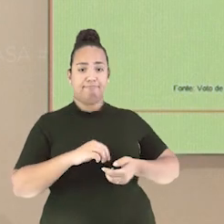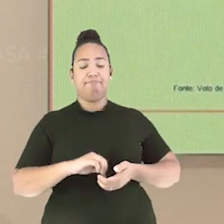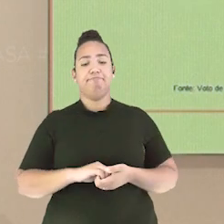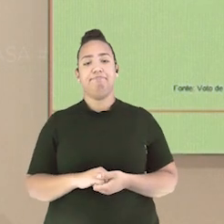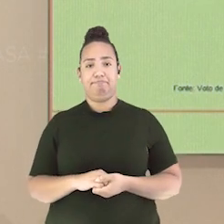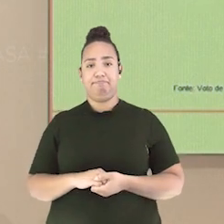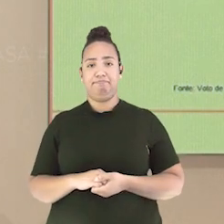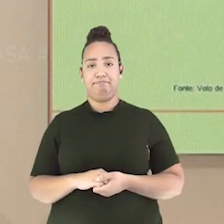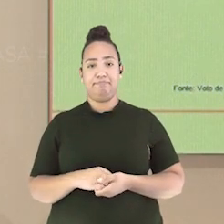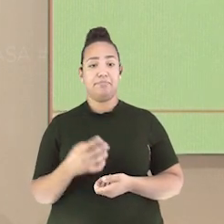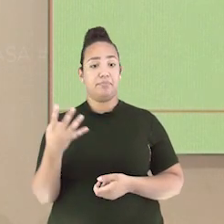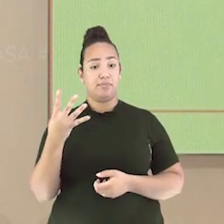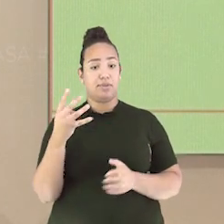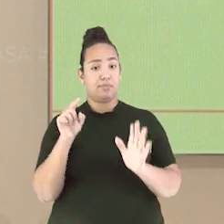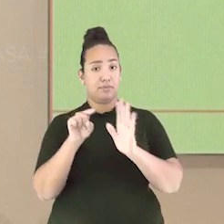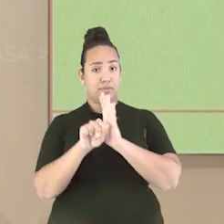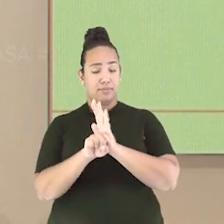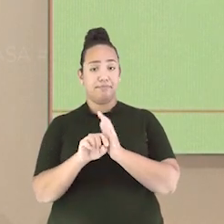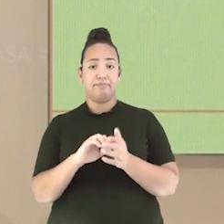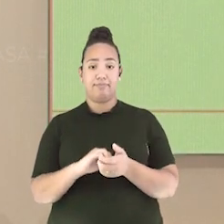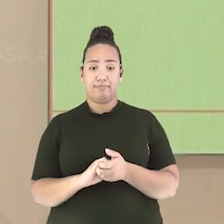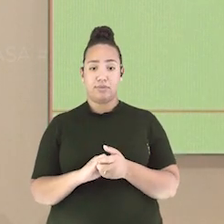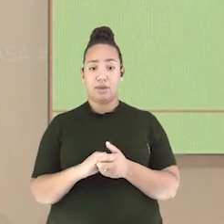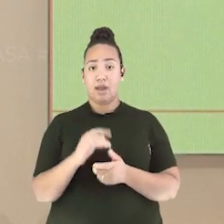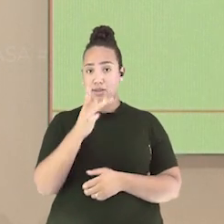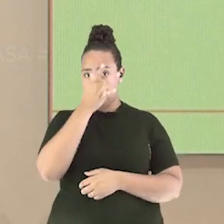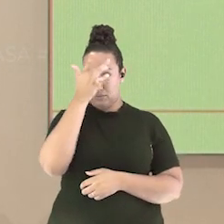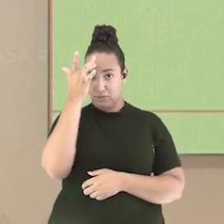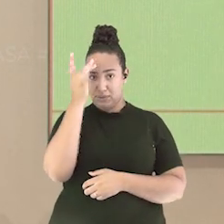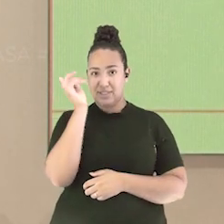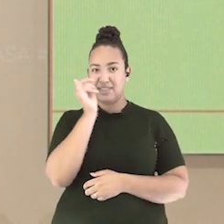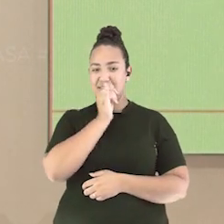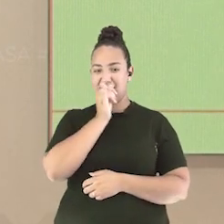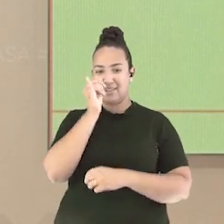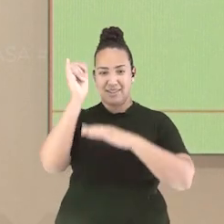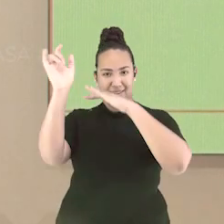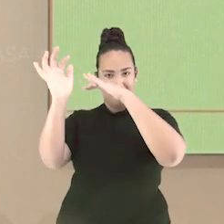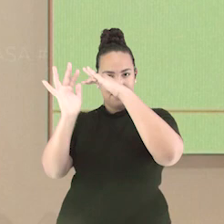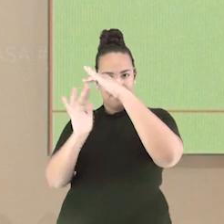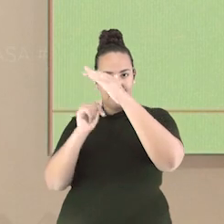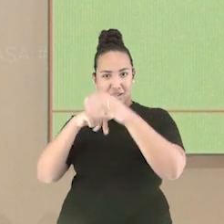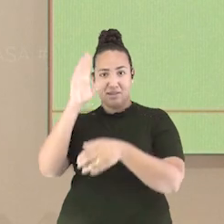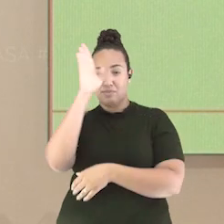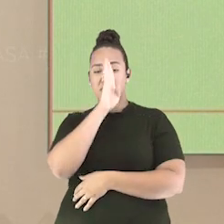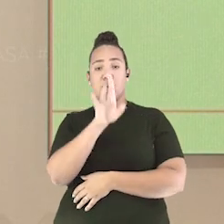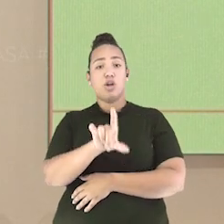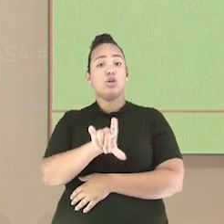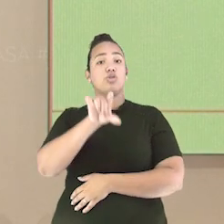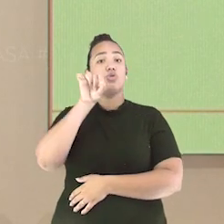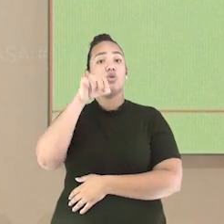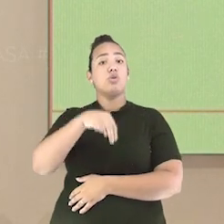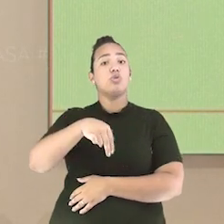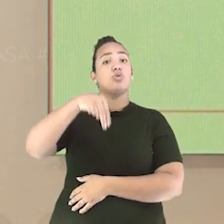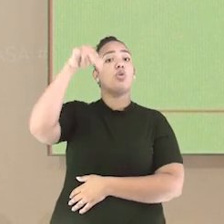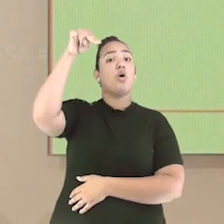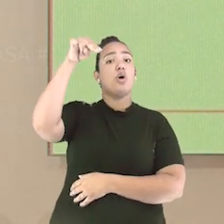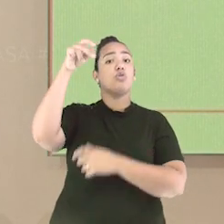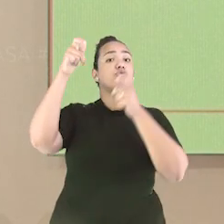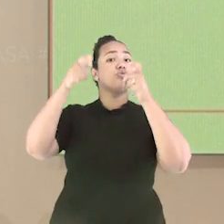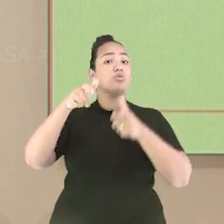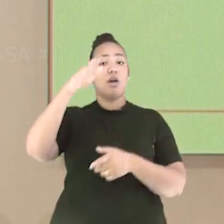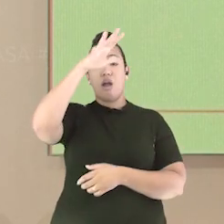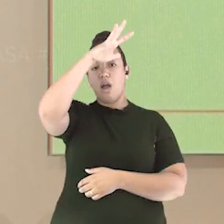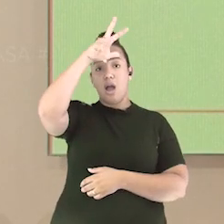e políticos. 4. Os imigrantes italianos que chegaram no Brasil preferiram a região norte